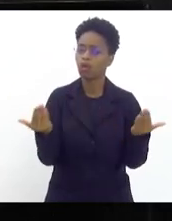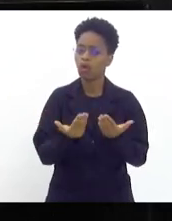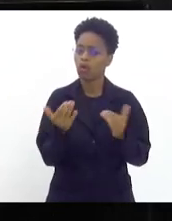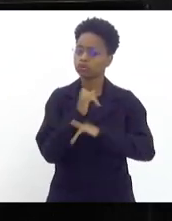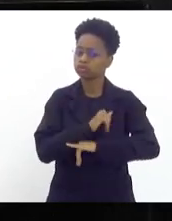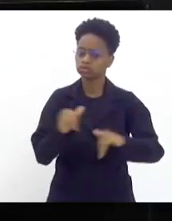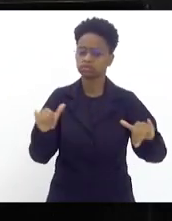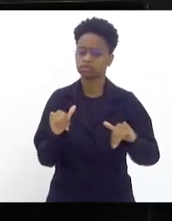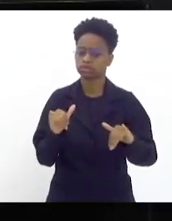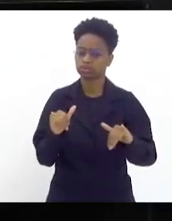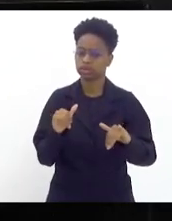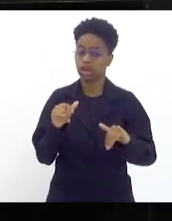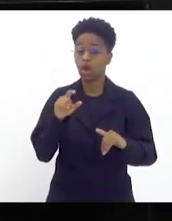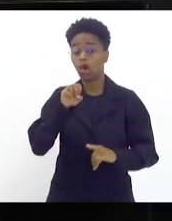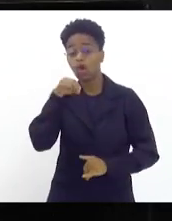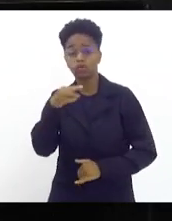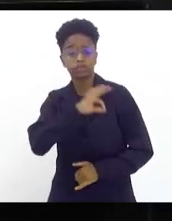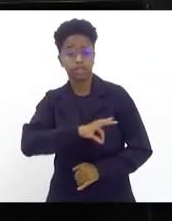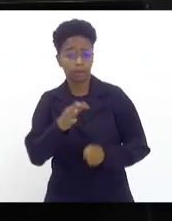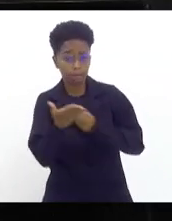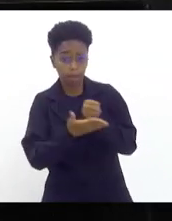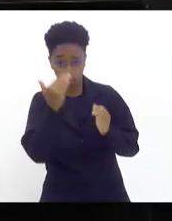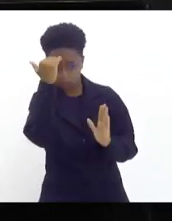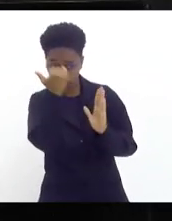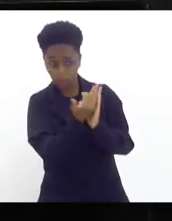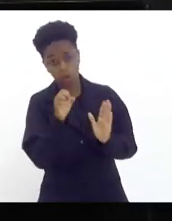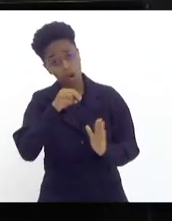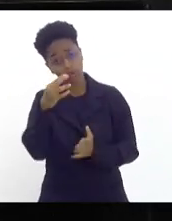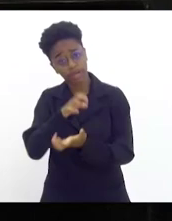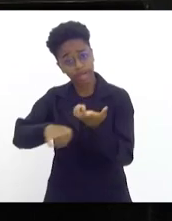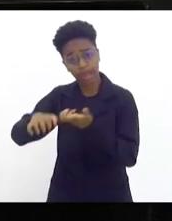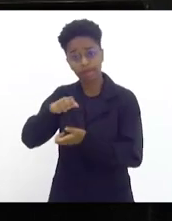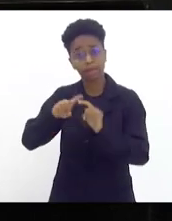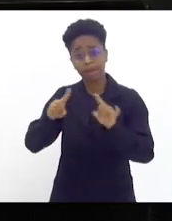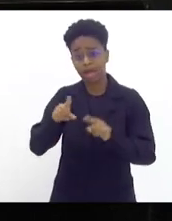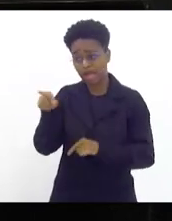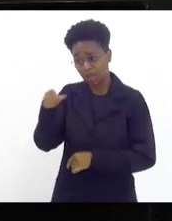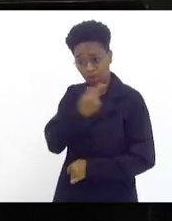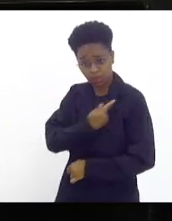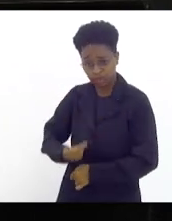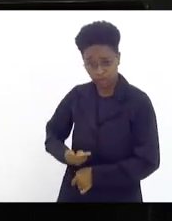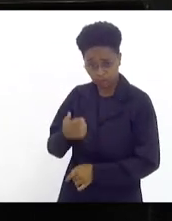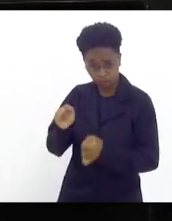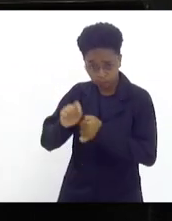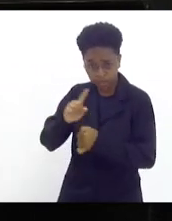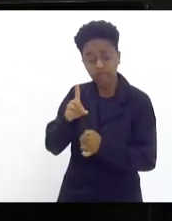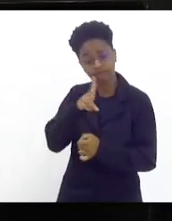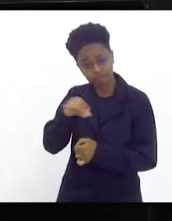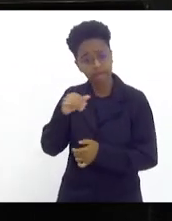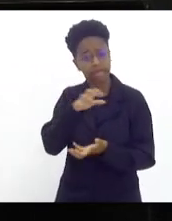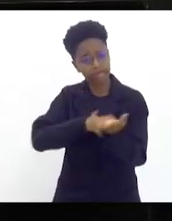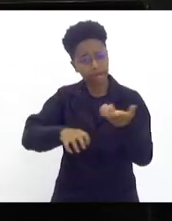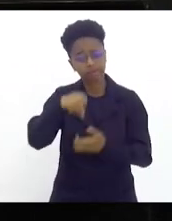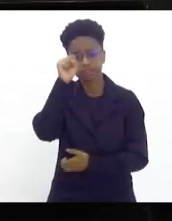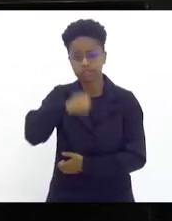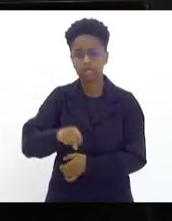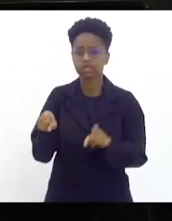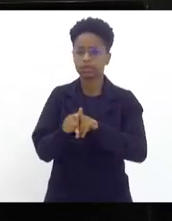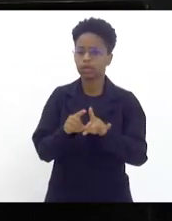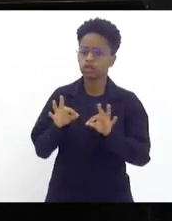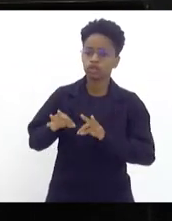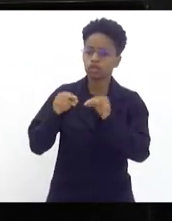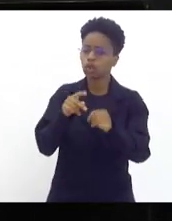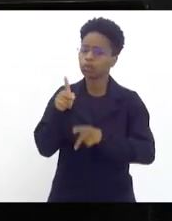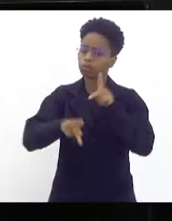dizendo é piso ou greve e já que o governador não cumpriu vai ter greve vai ter greve e todo